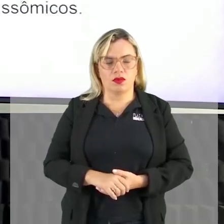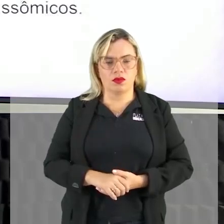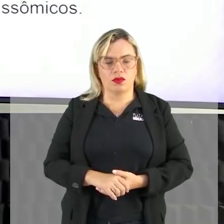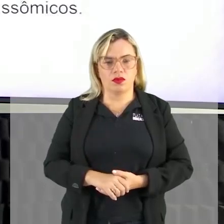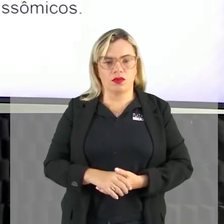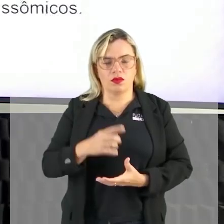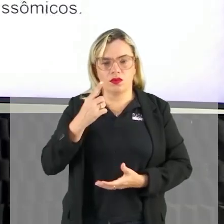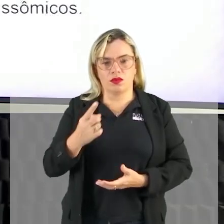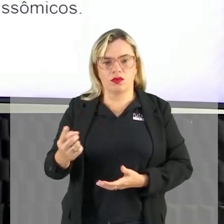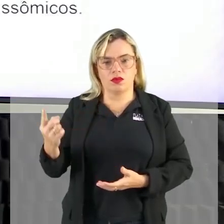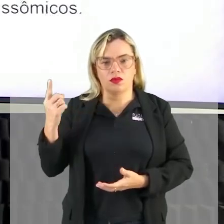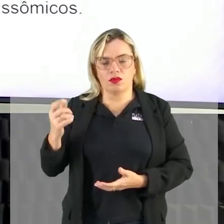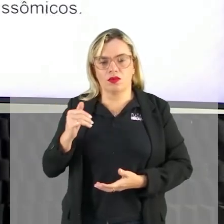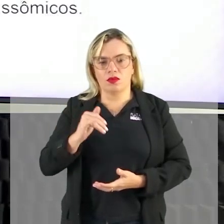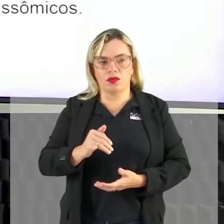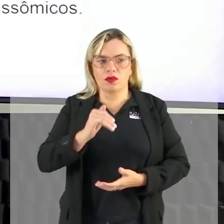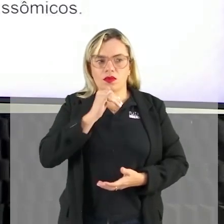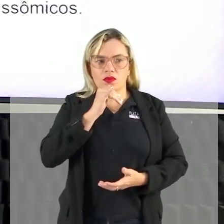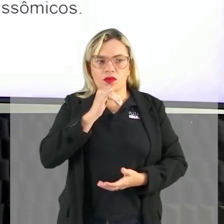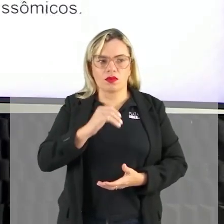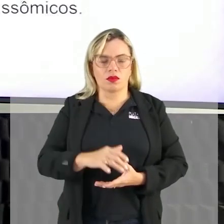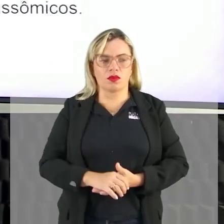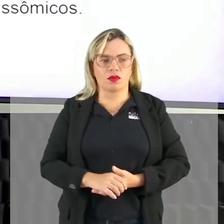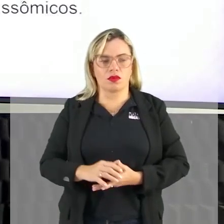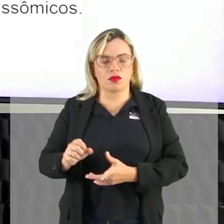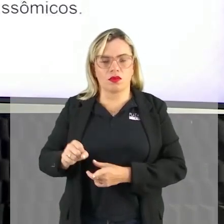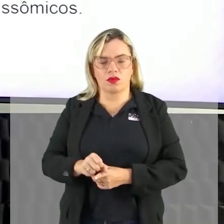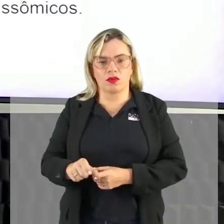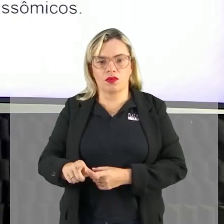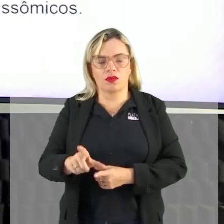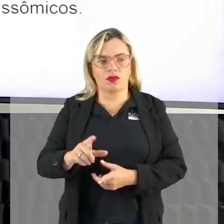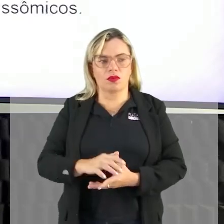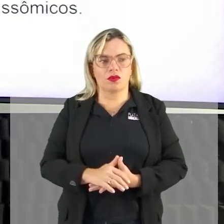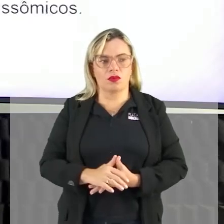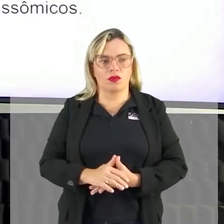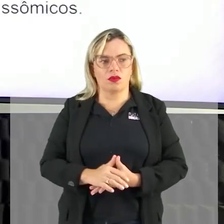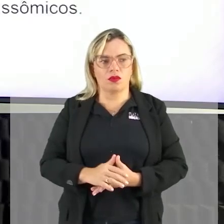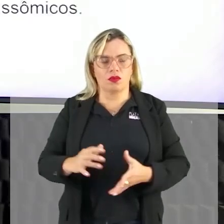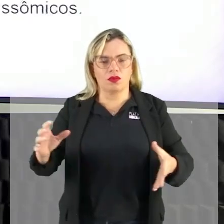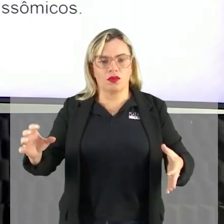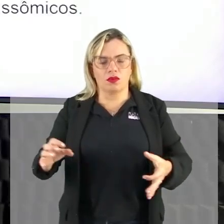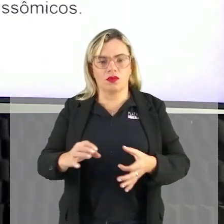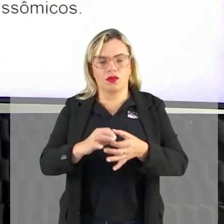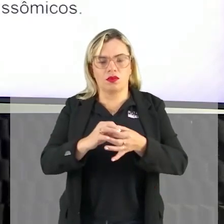Se for esse o caso, aqui eu disse que era um esperma, então eu vou juntar aqui com um óvulo